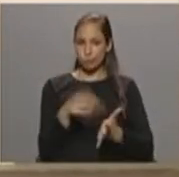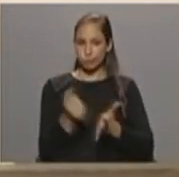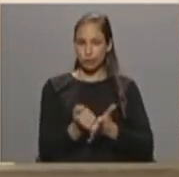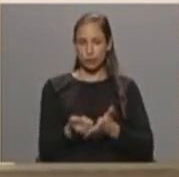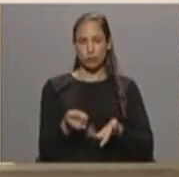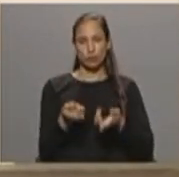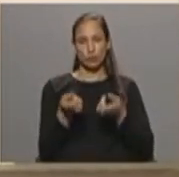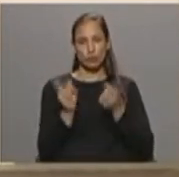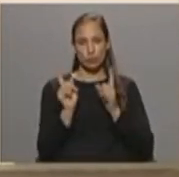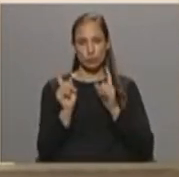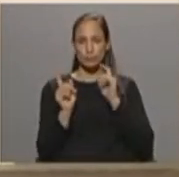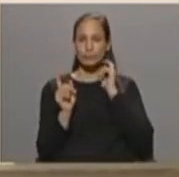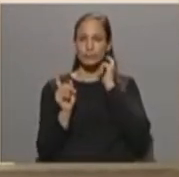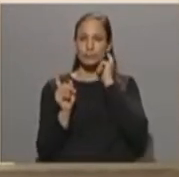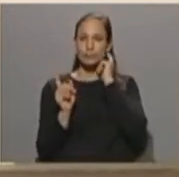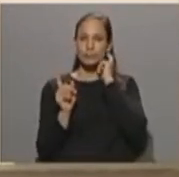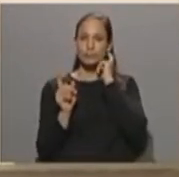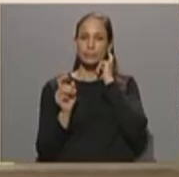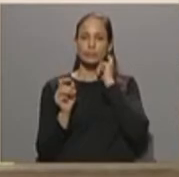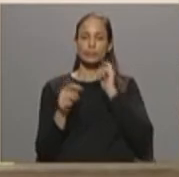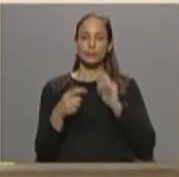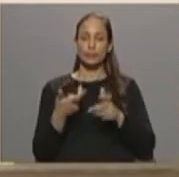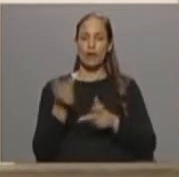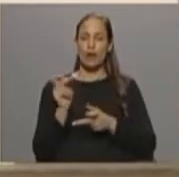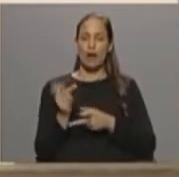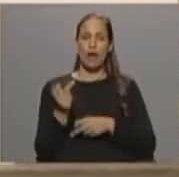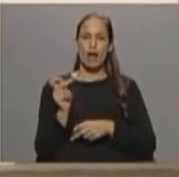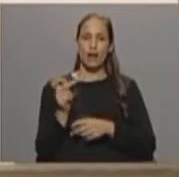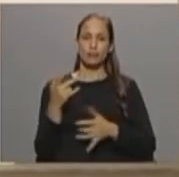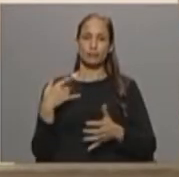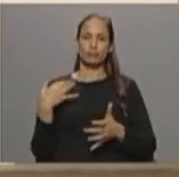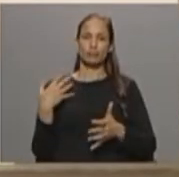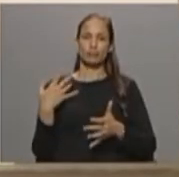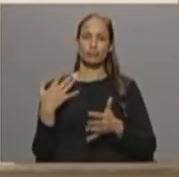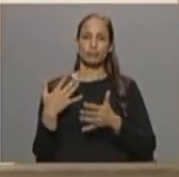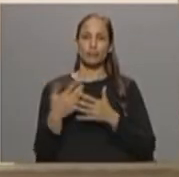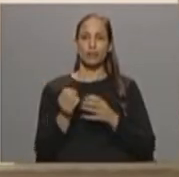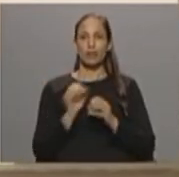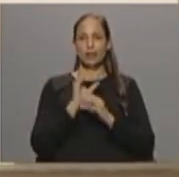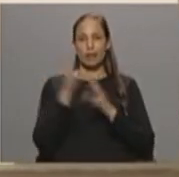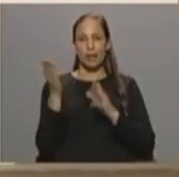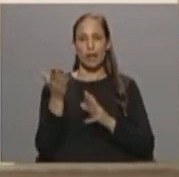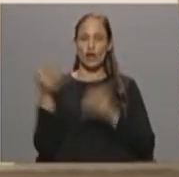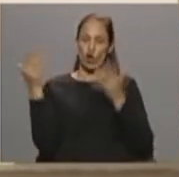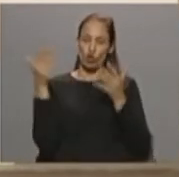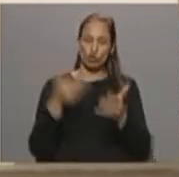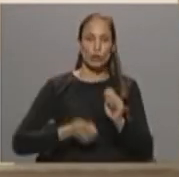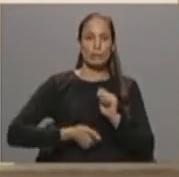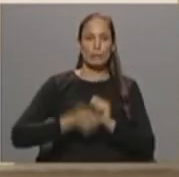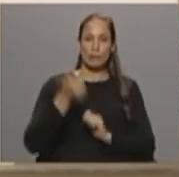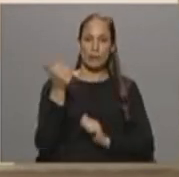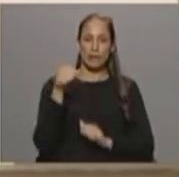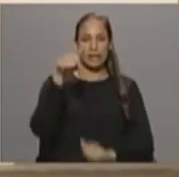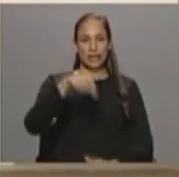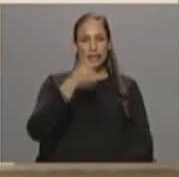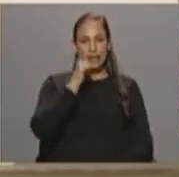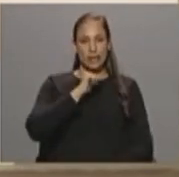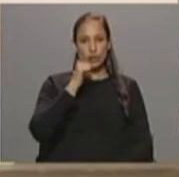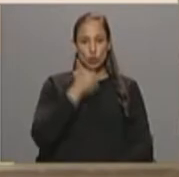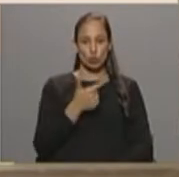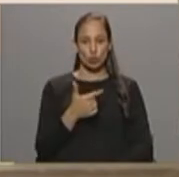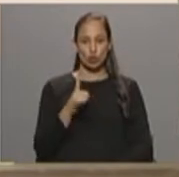apenas que, naturalmente, ao longo dos anos, precisará de mais contributos, tanto aqui dos Açores como de